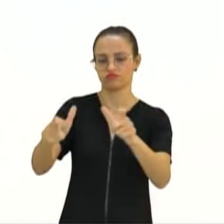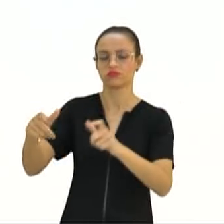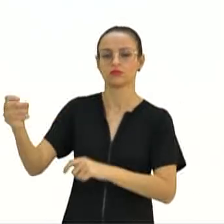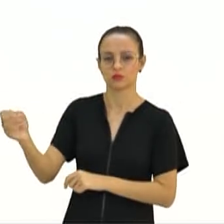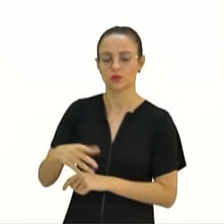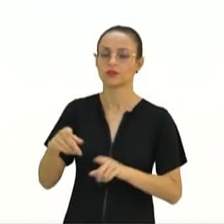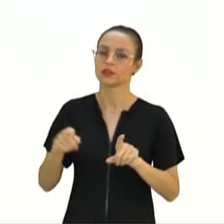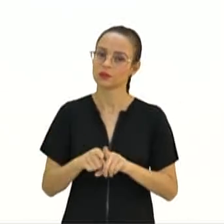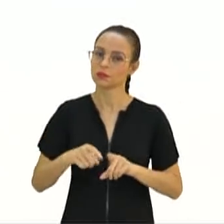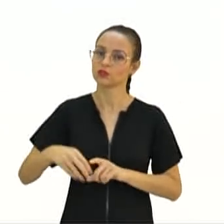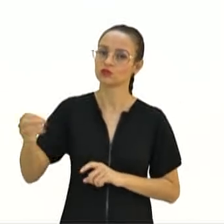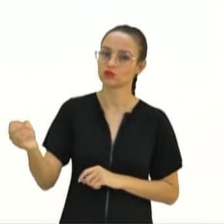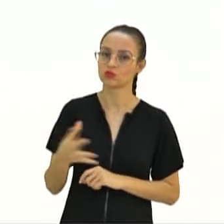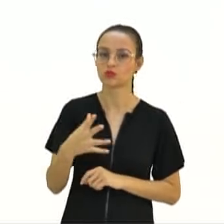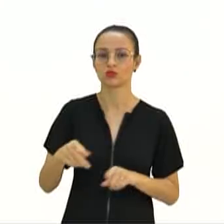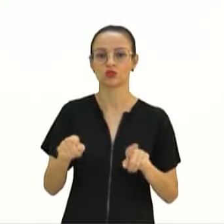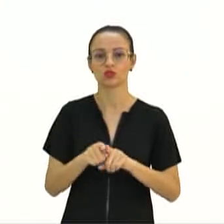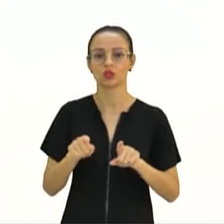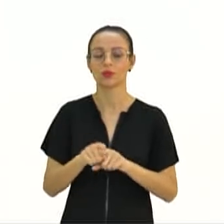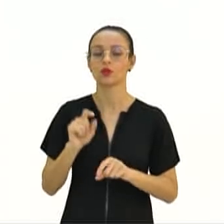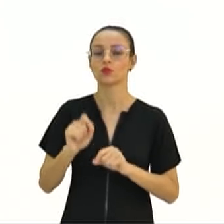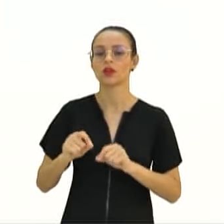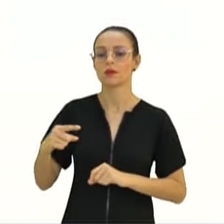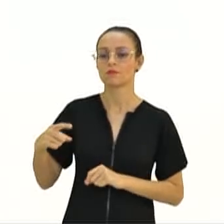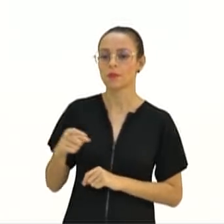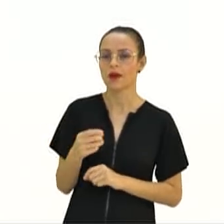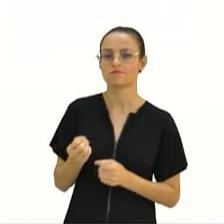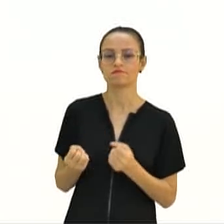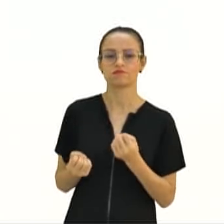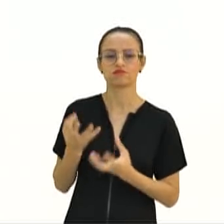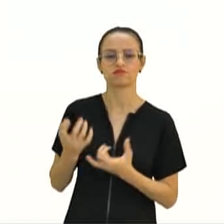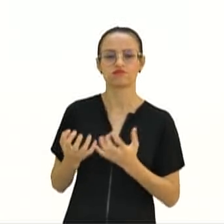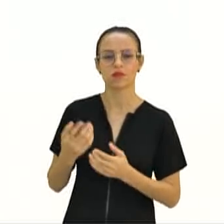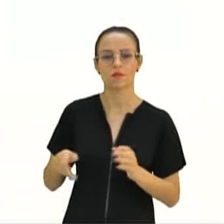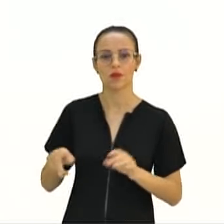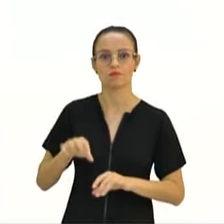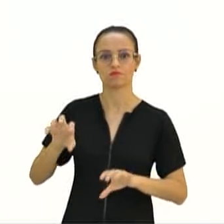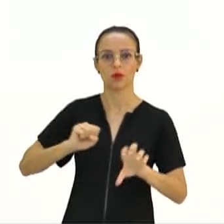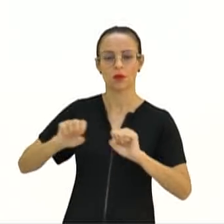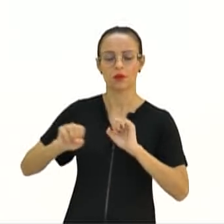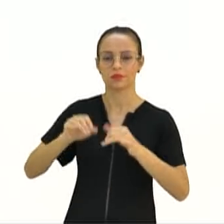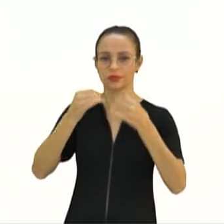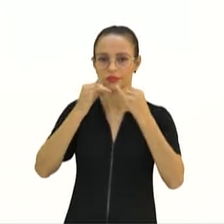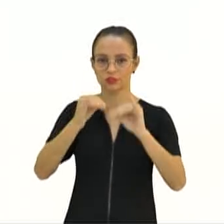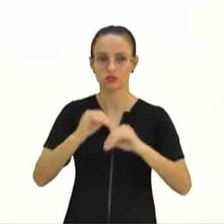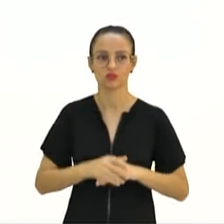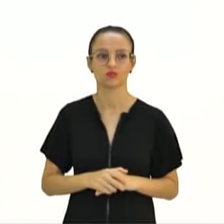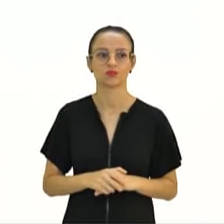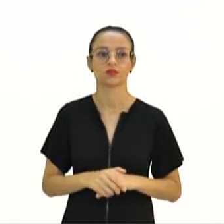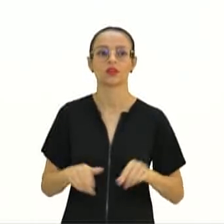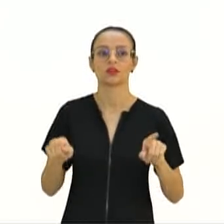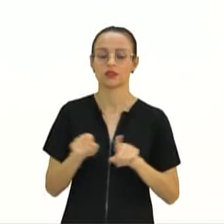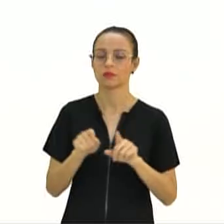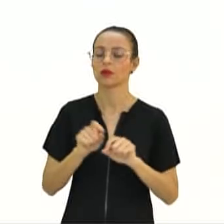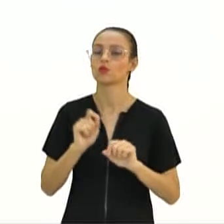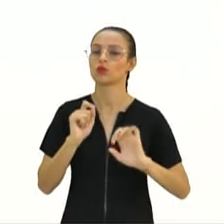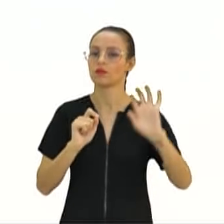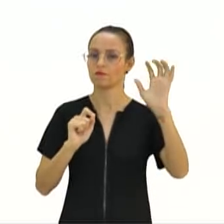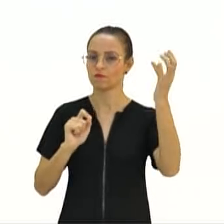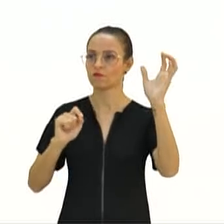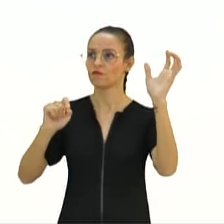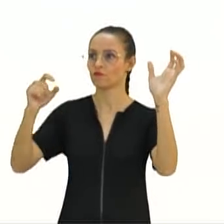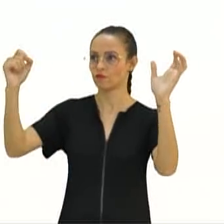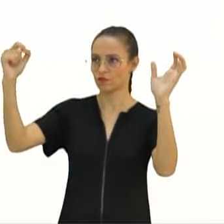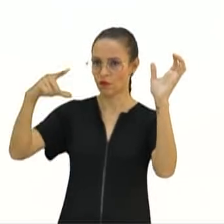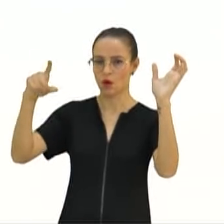teriam surgido os organismos também fermentadores, que faziam fermentação para obter energia, né? Depois, os fotossintetizantes,